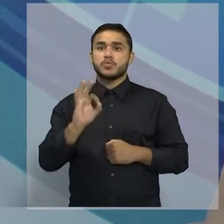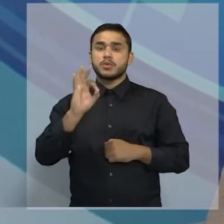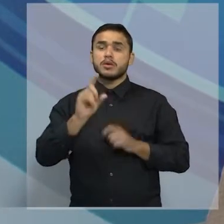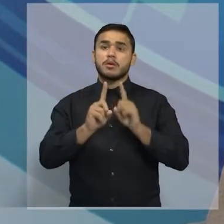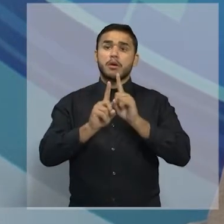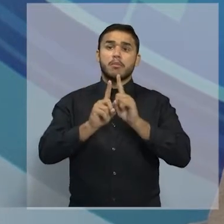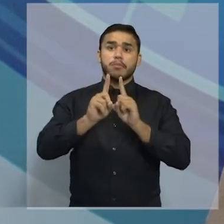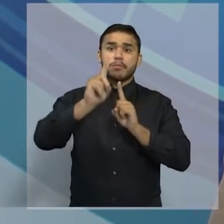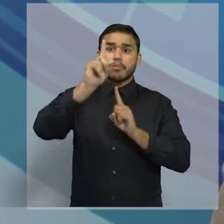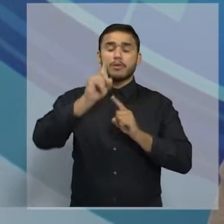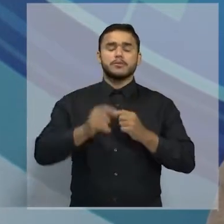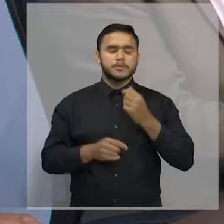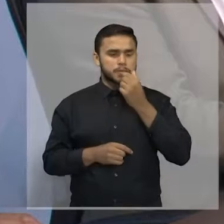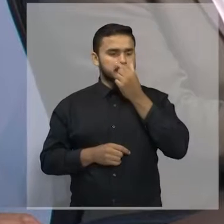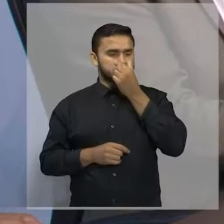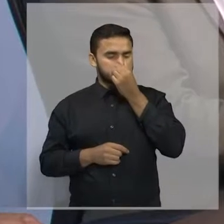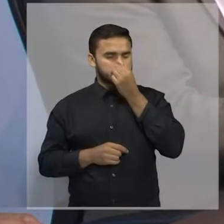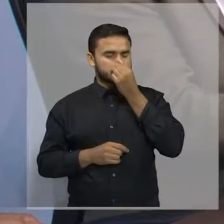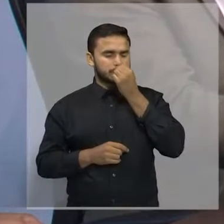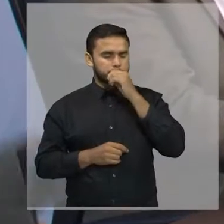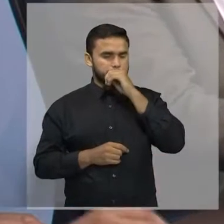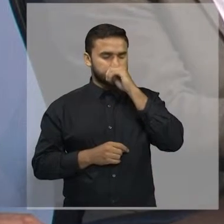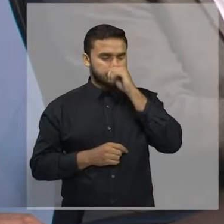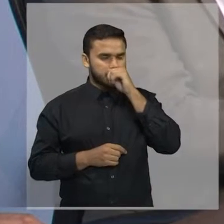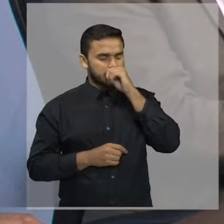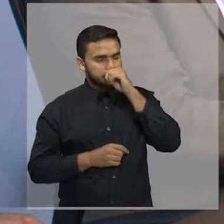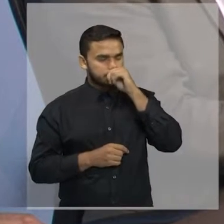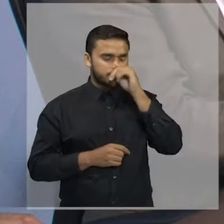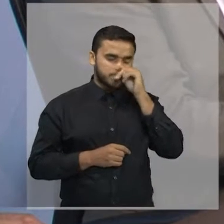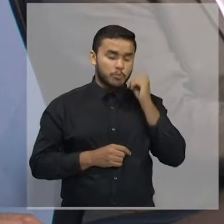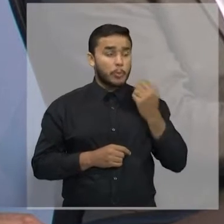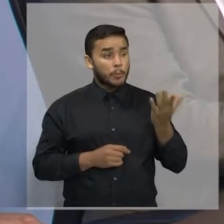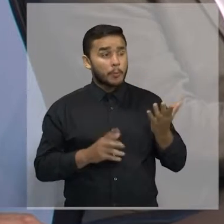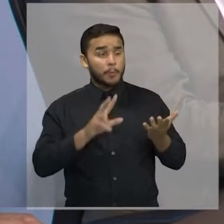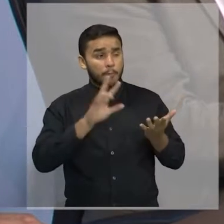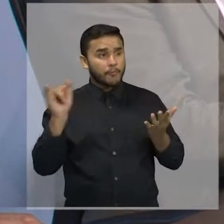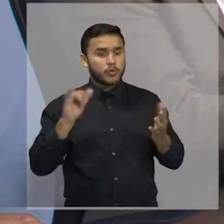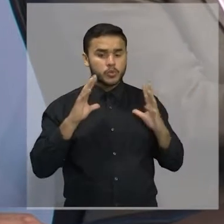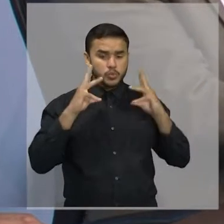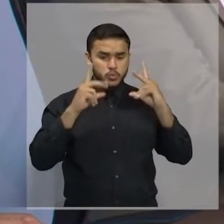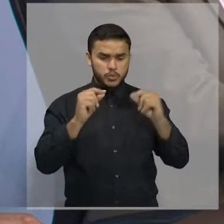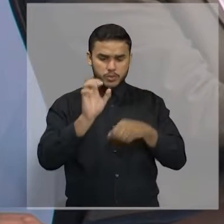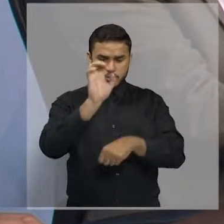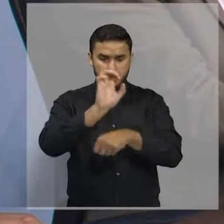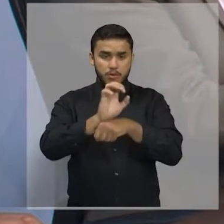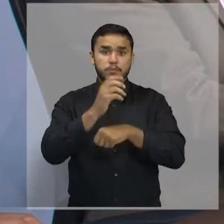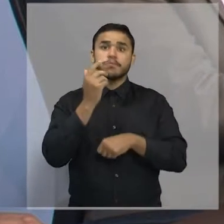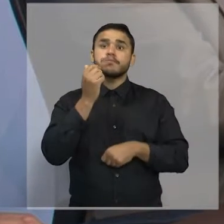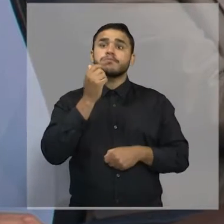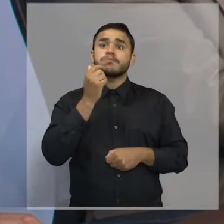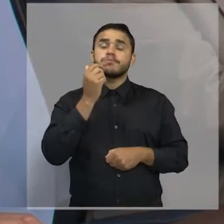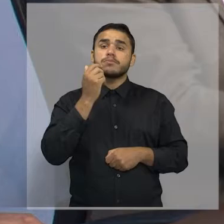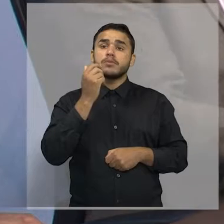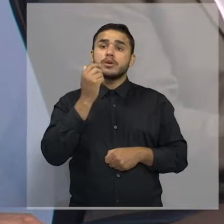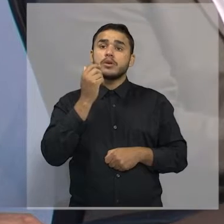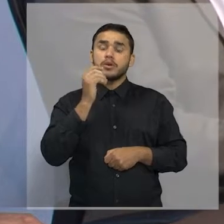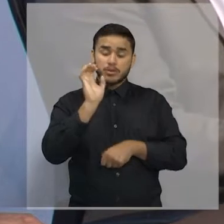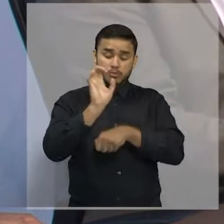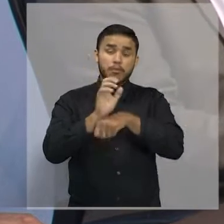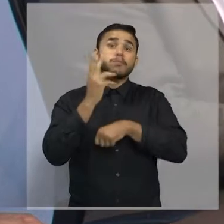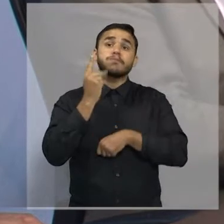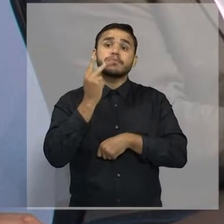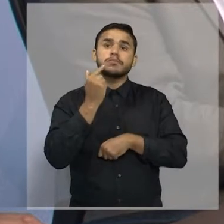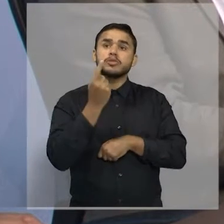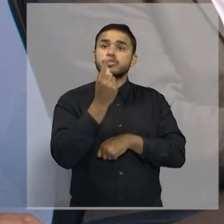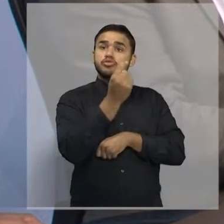Então, a questão é como o Estado tem grande parte dos seus empréstimos em dólar, se o dólar sobe, ele vai precisar de